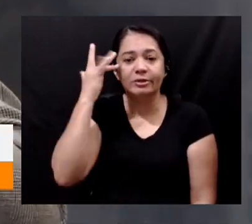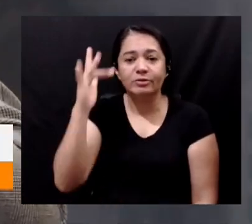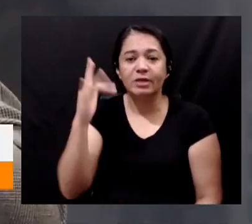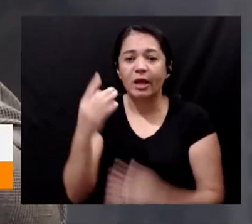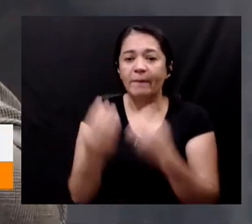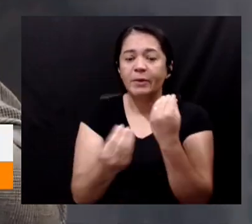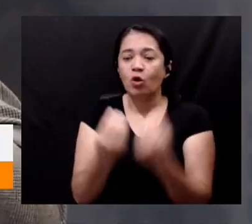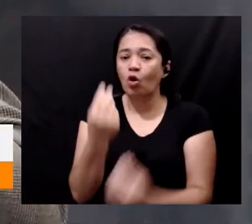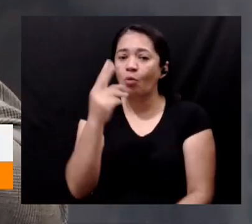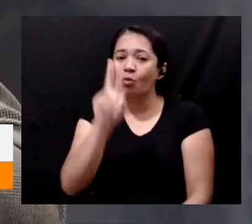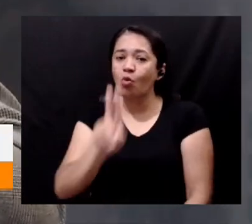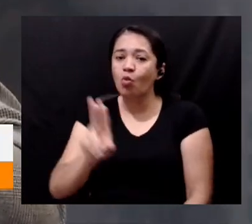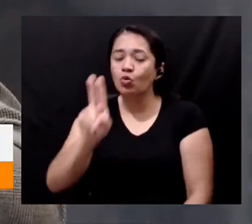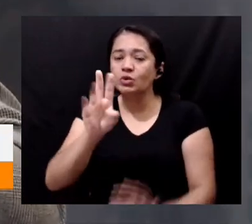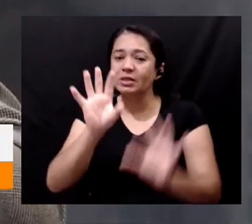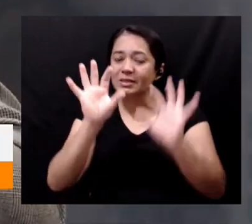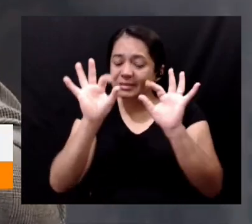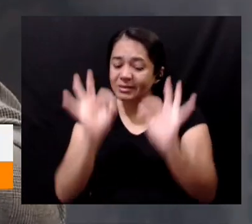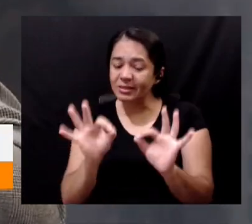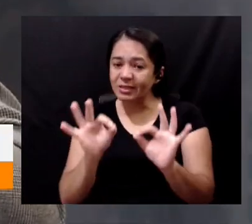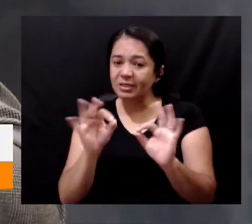que envolve